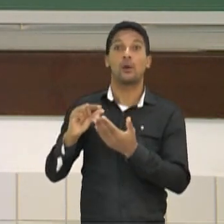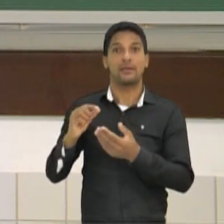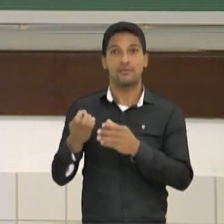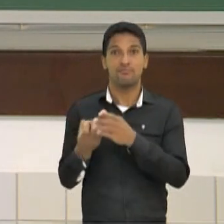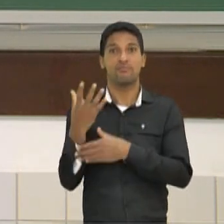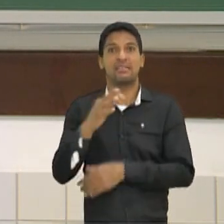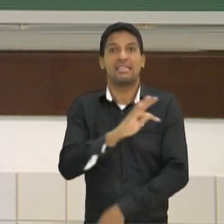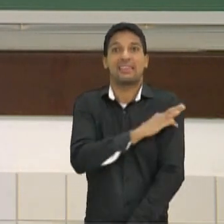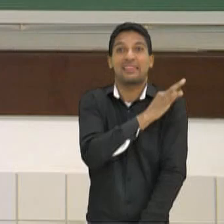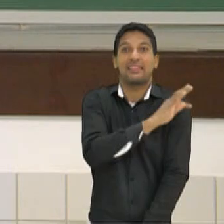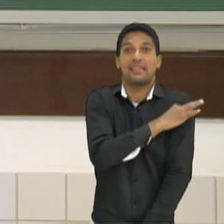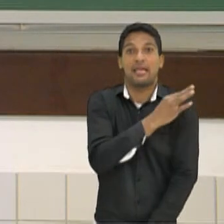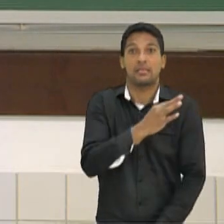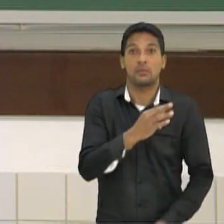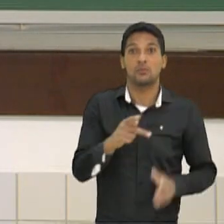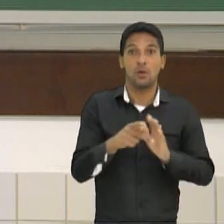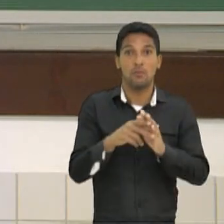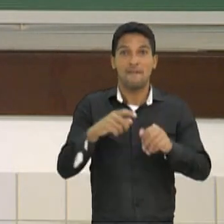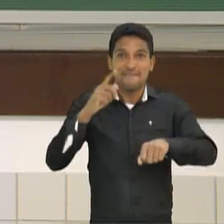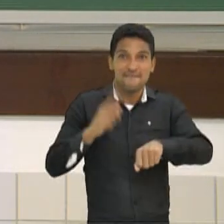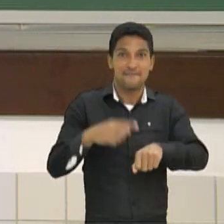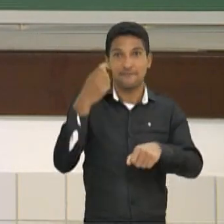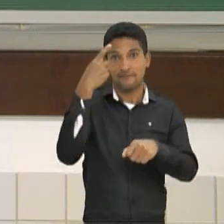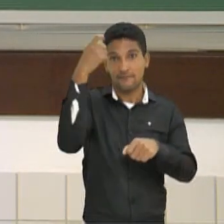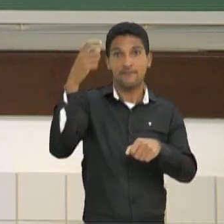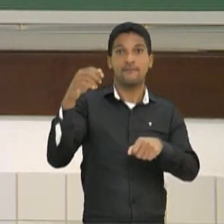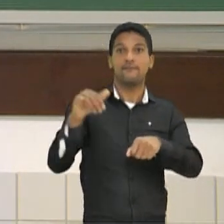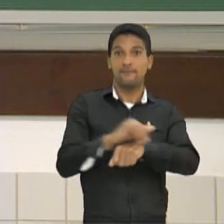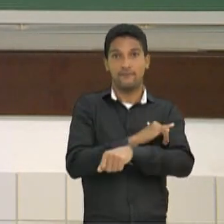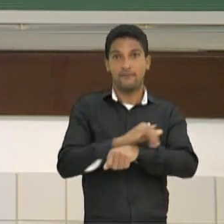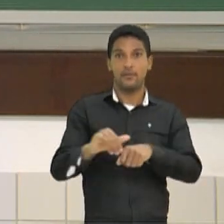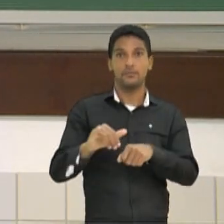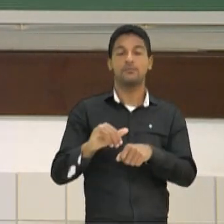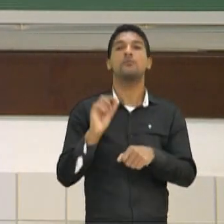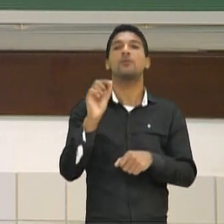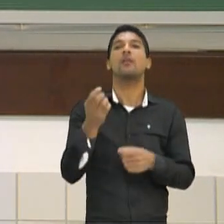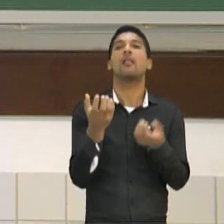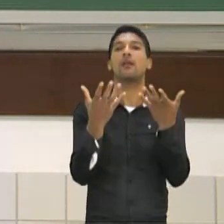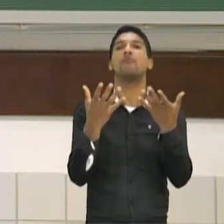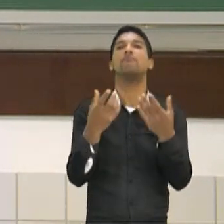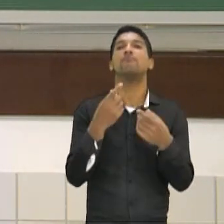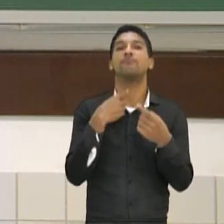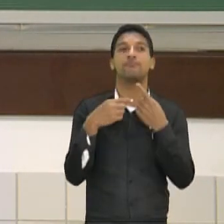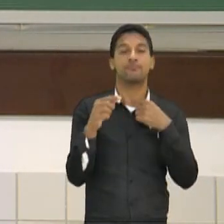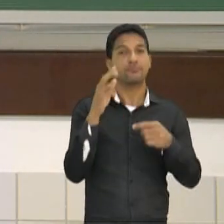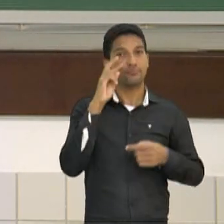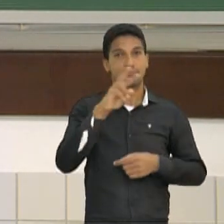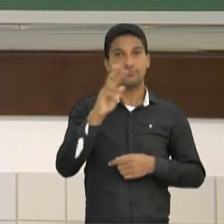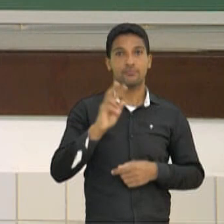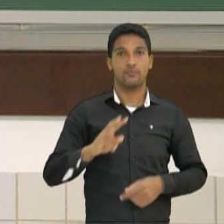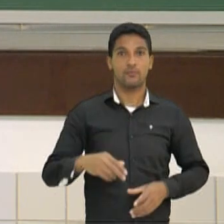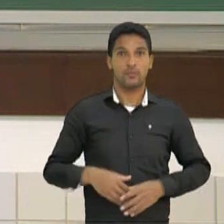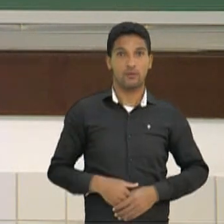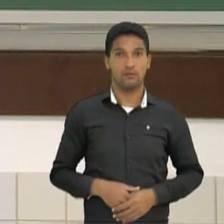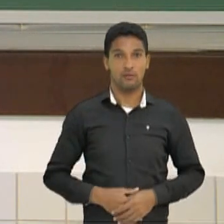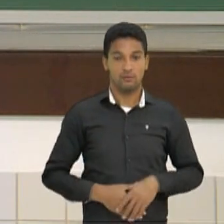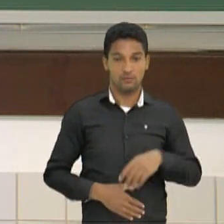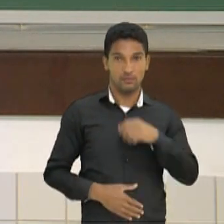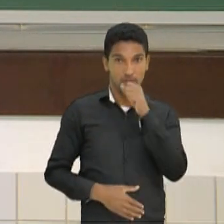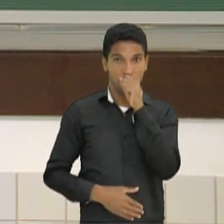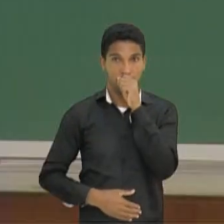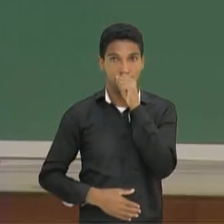técnica? Então ele esperava o quê? Libertar a criança e o ator amador, ator que não era profissional, né, de comportamentos de